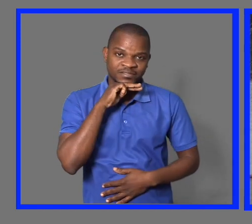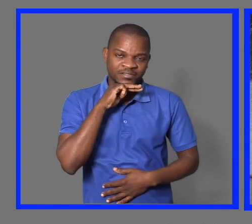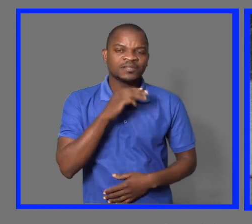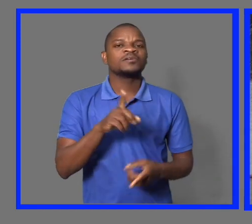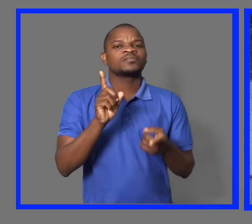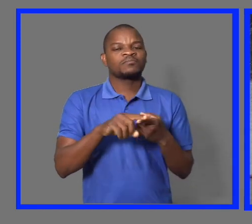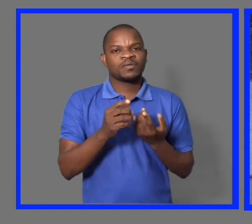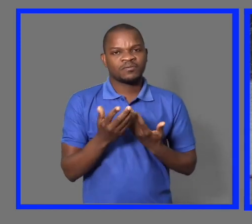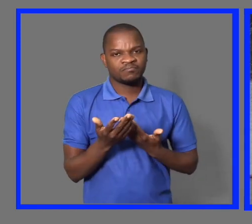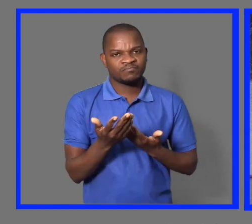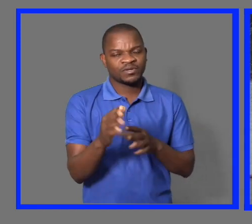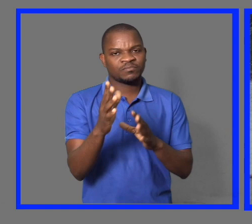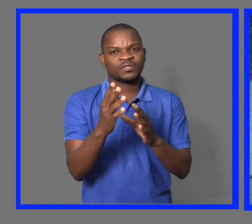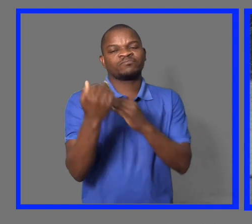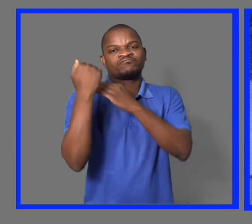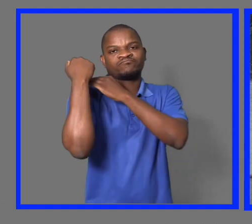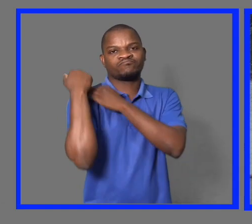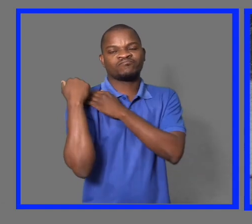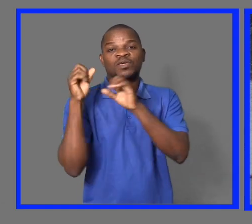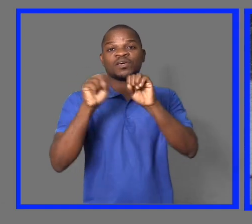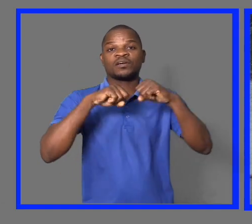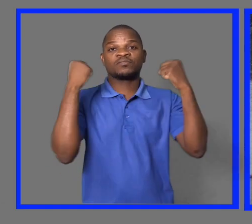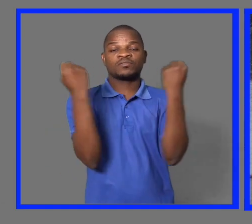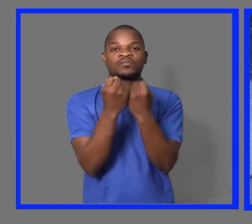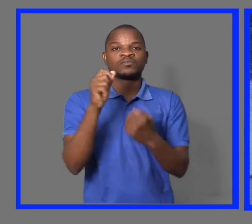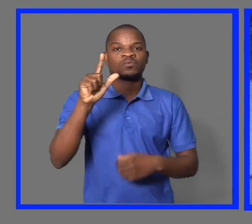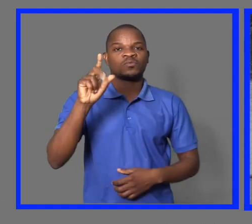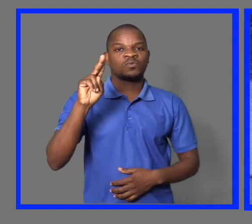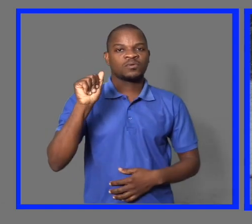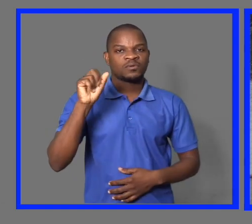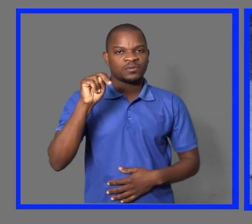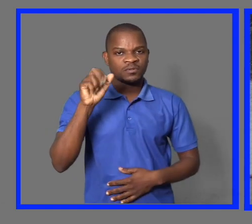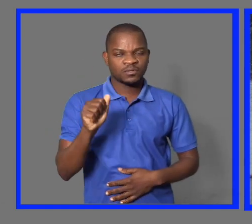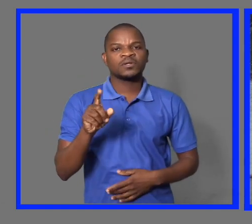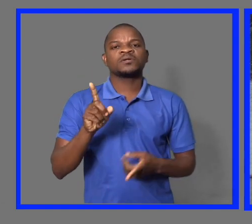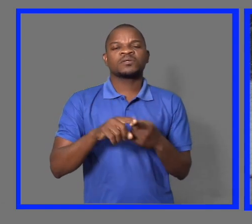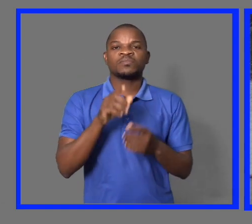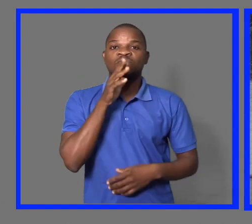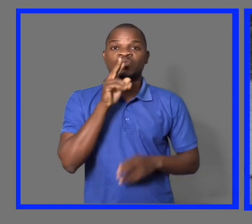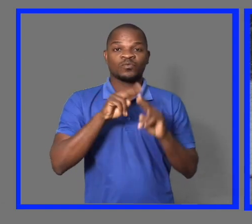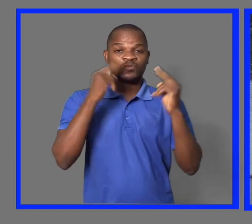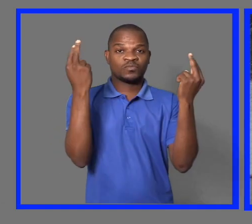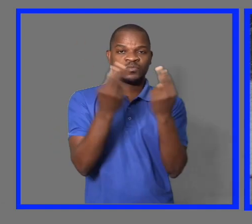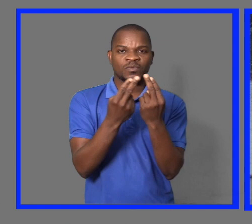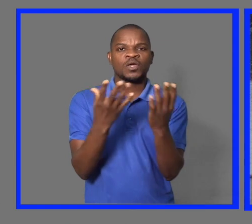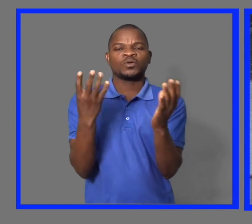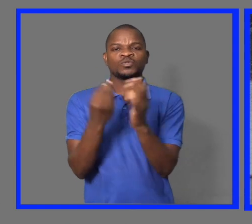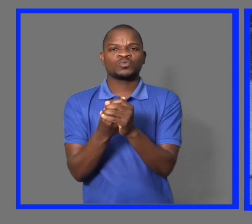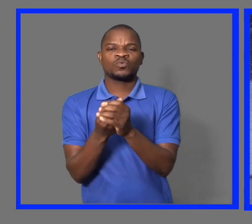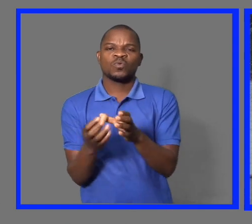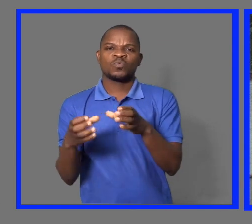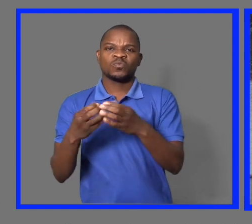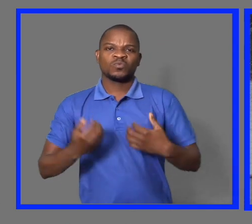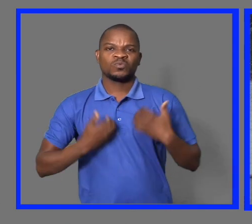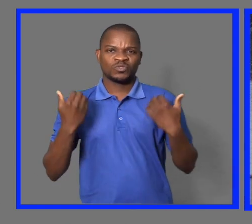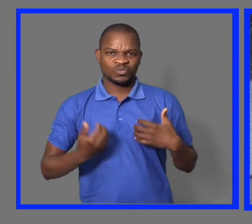parabéns, mães da cooperativa Luana Senea Sorriso, e o Conselho Municipal, junto